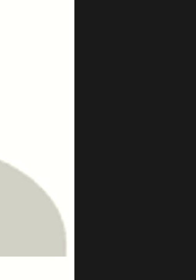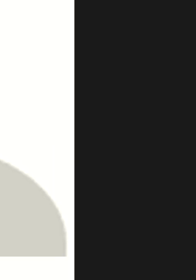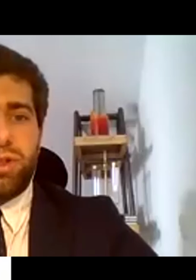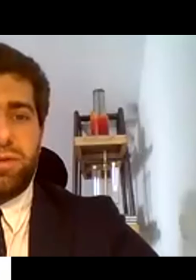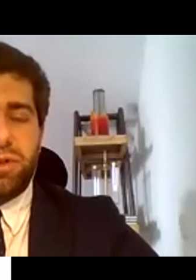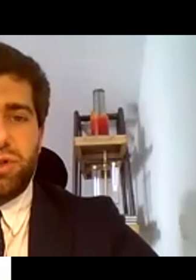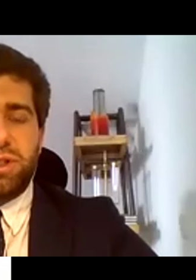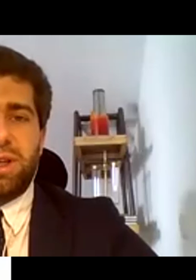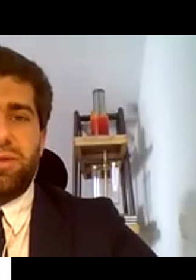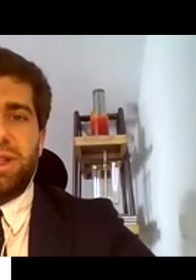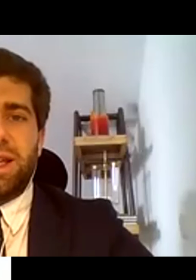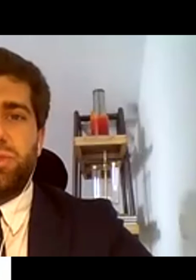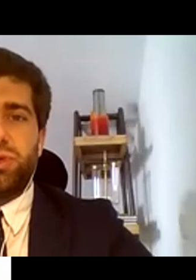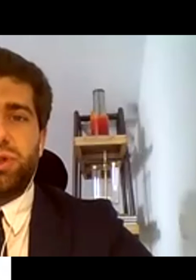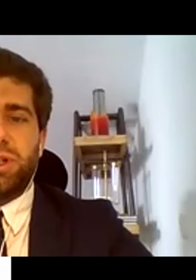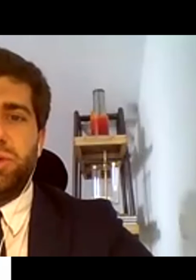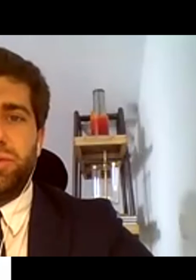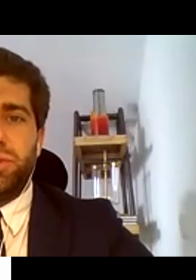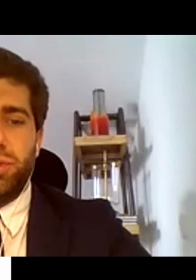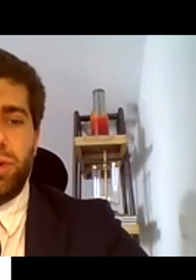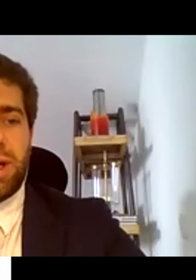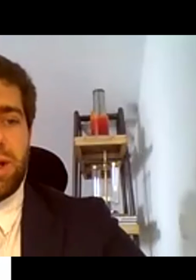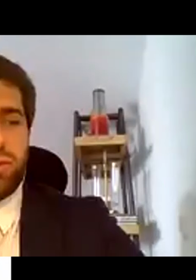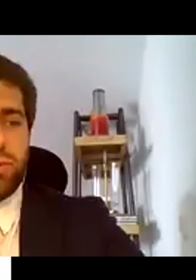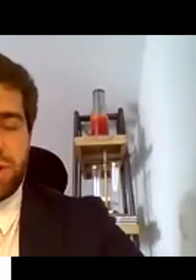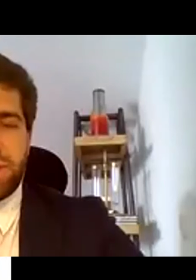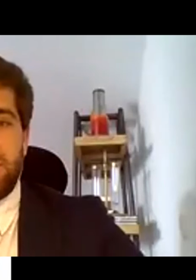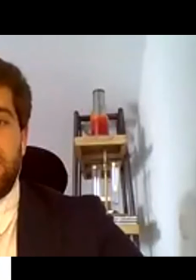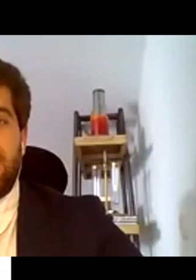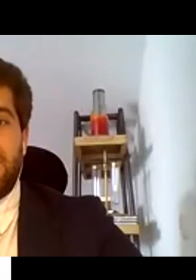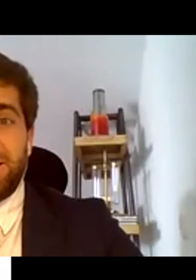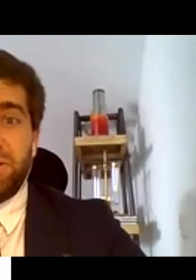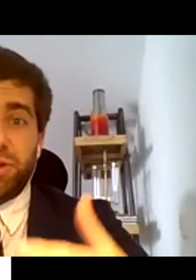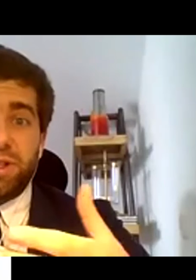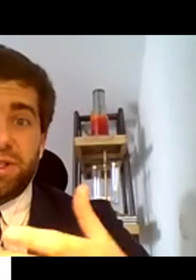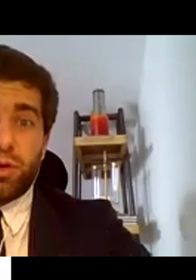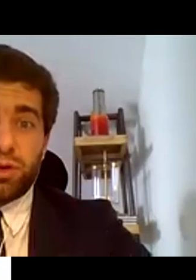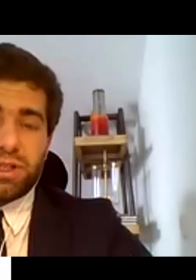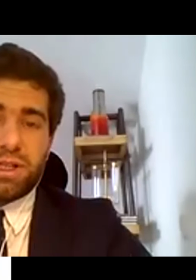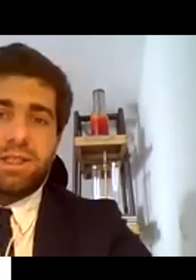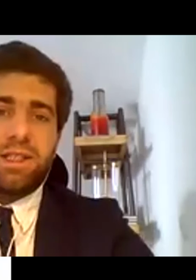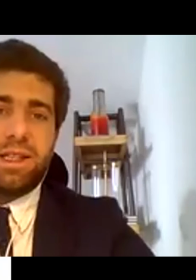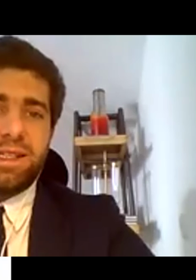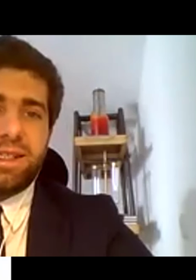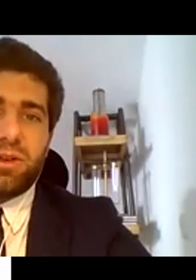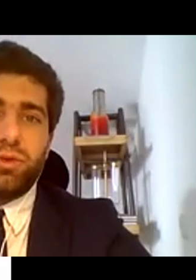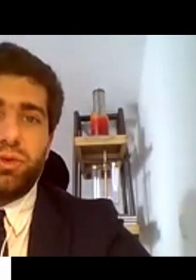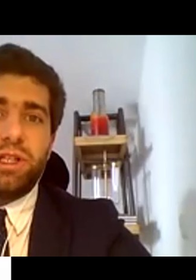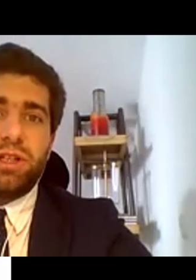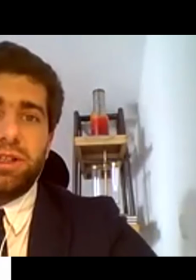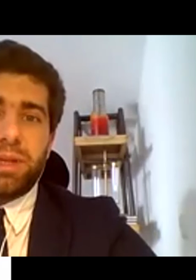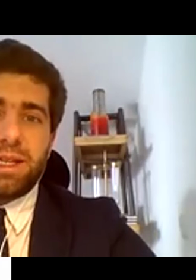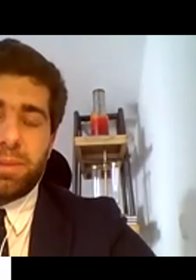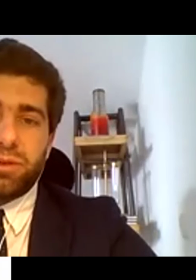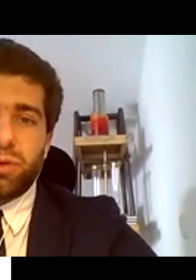bem como os desafios que enfrentamos no futuro que se quer que aconteça hoje, nesta transição do